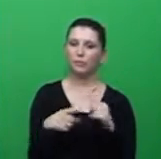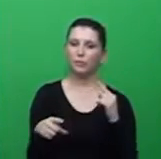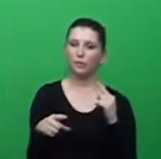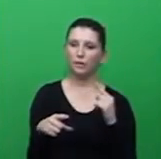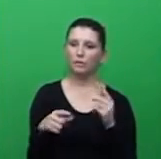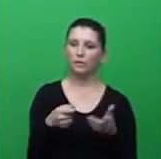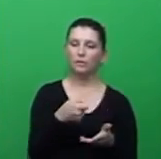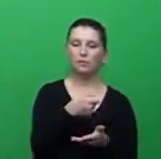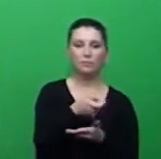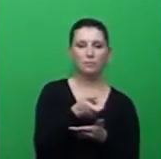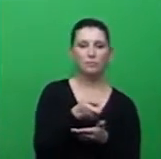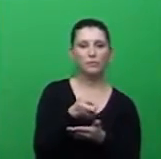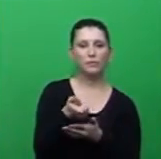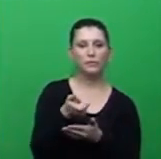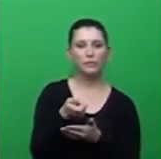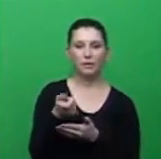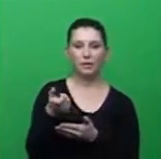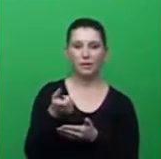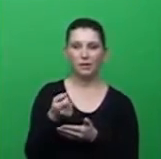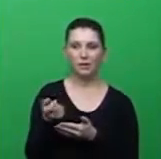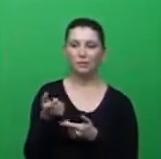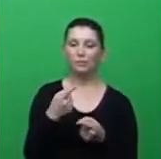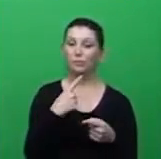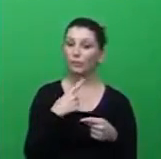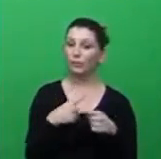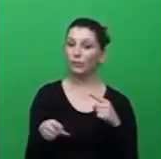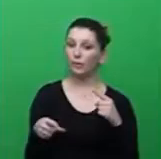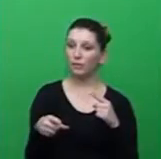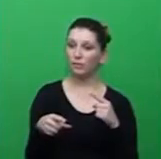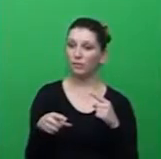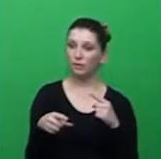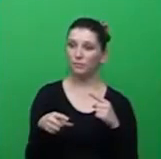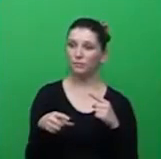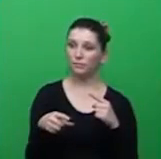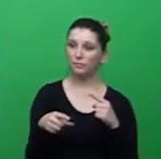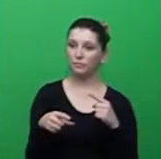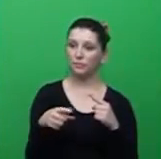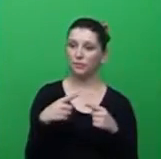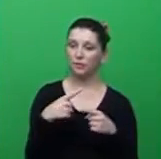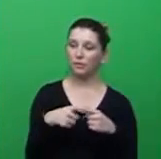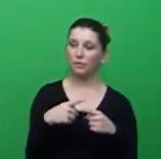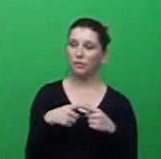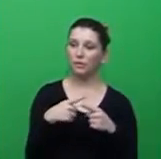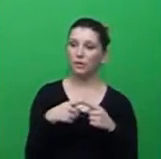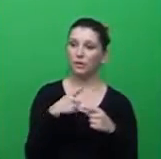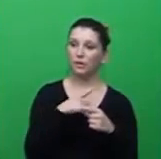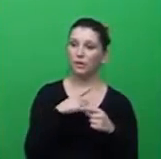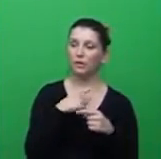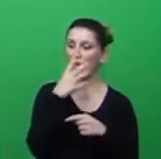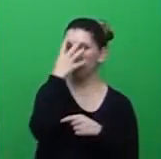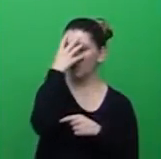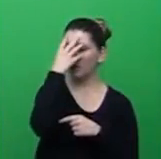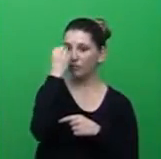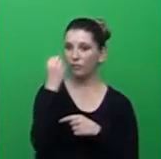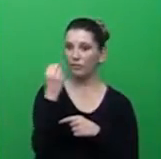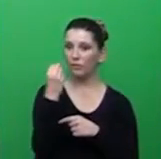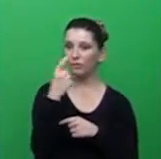panfletos na cidade de Criciúma. E a foto apresentada aqui sinaliza e mostra claramente que muito daquele